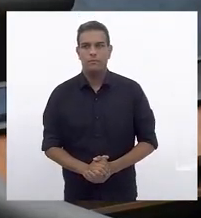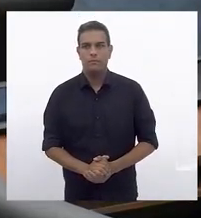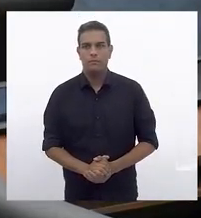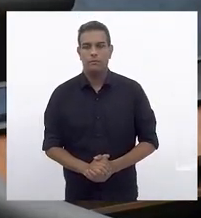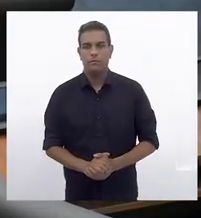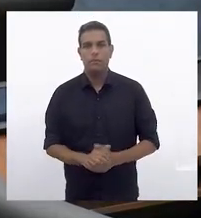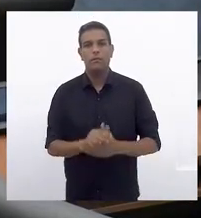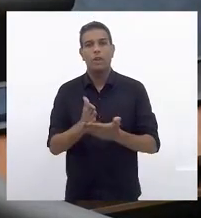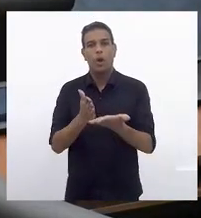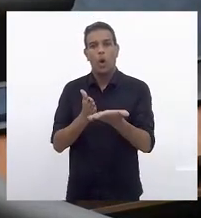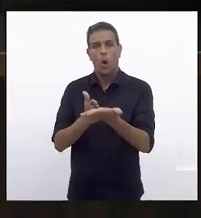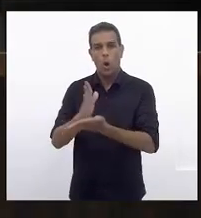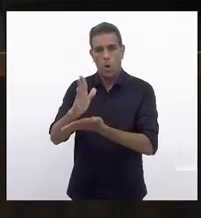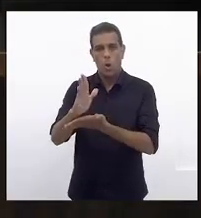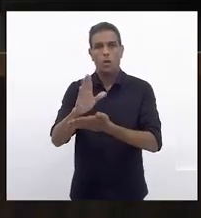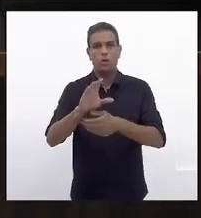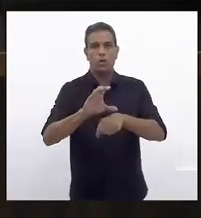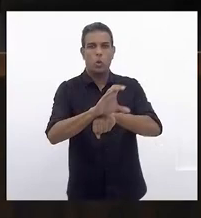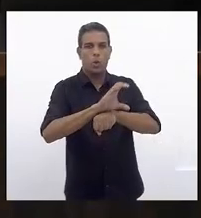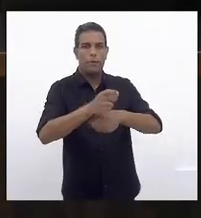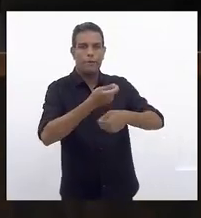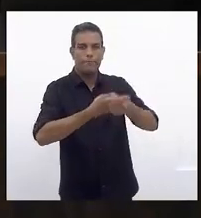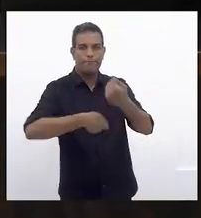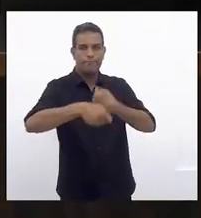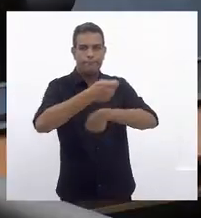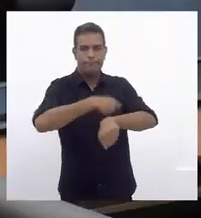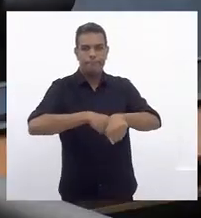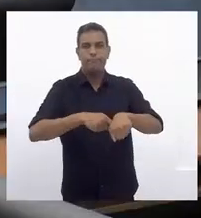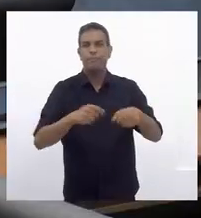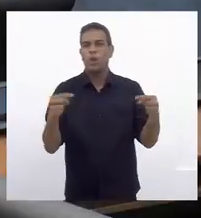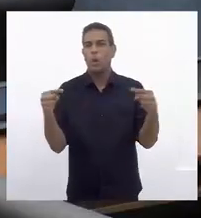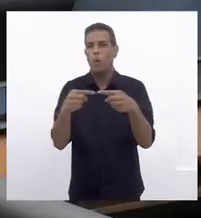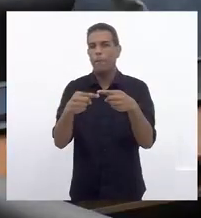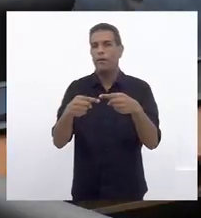Favorável, presidente. Pela Comissão de Orçamento, deputado Márcio Pacheco.